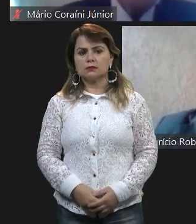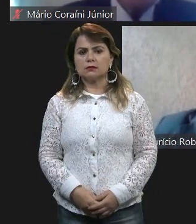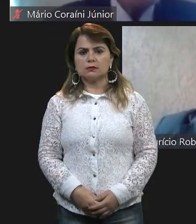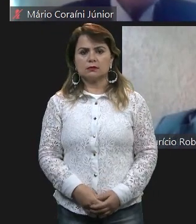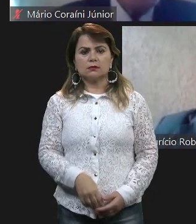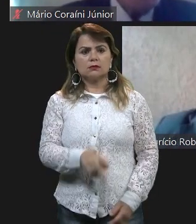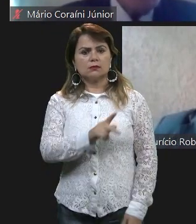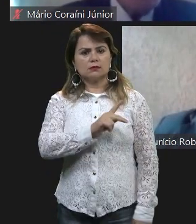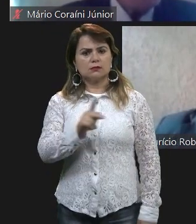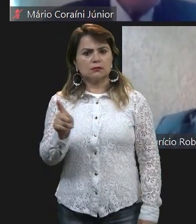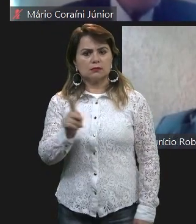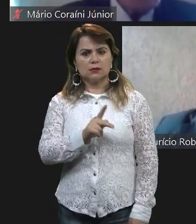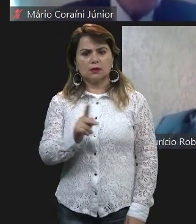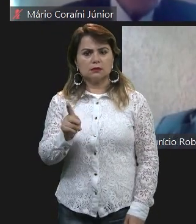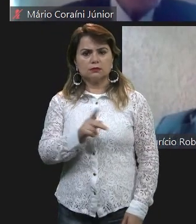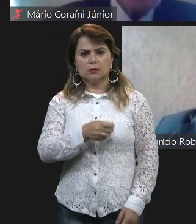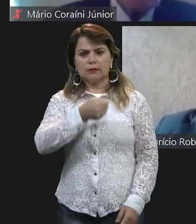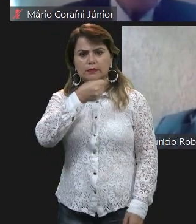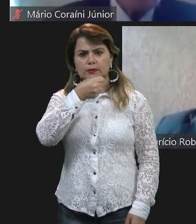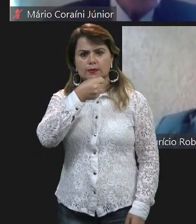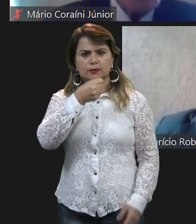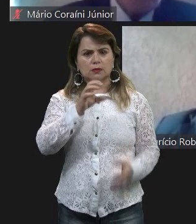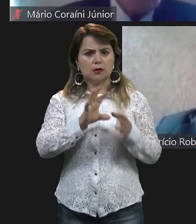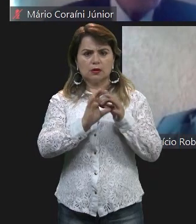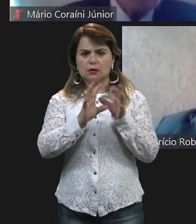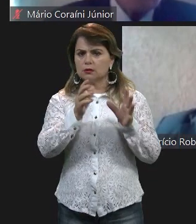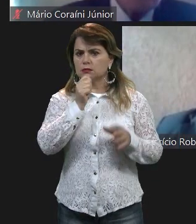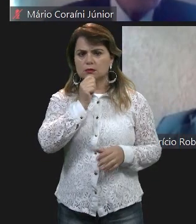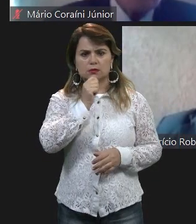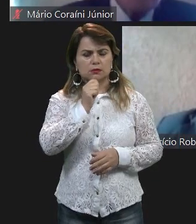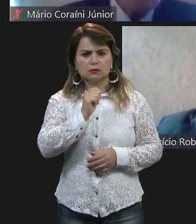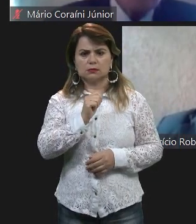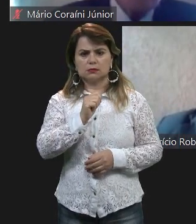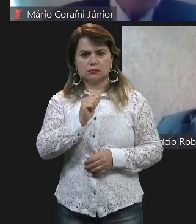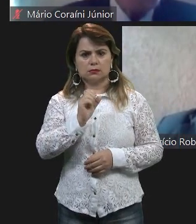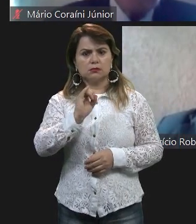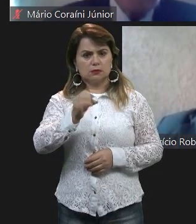Presidente, não abriu, presidente. Abriu, presidente. Está aberto, vereador.